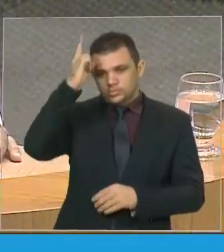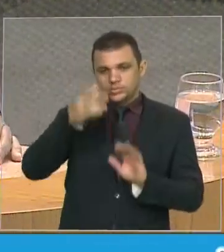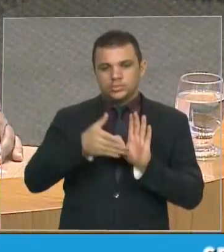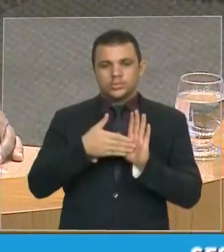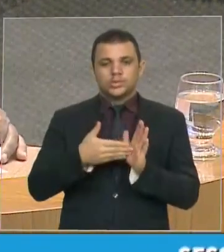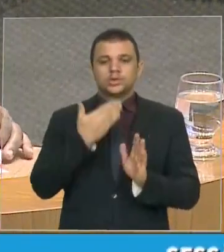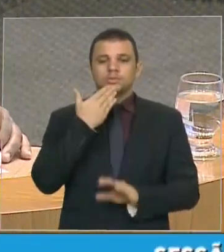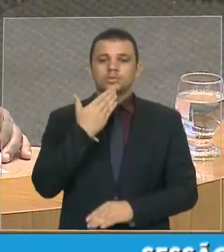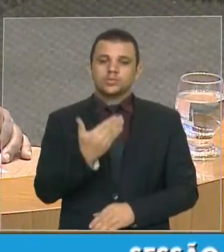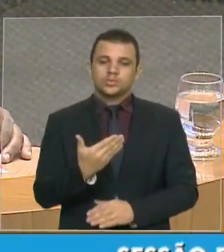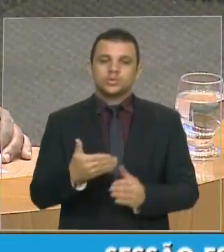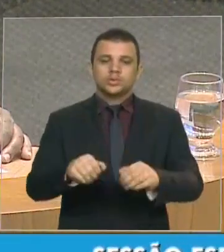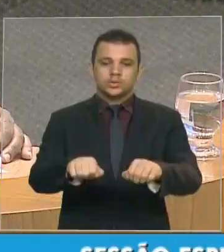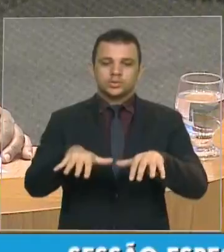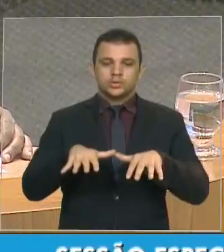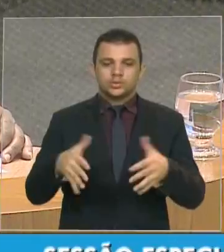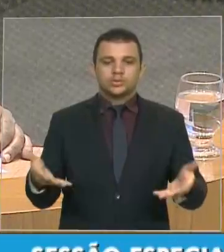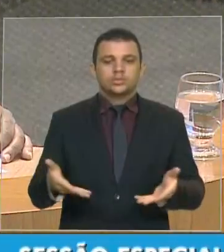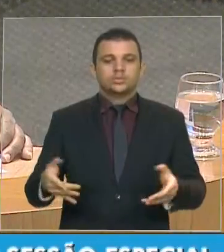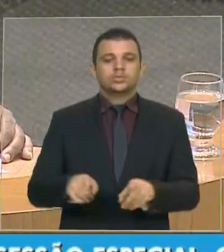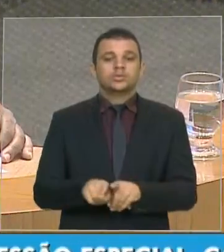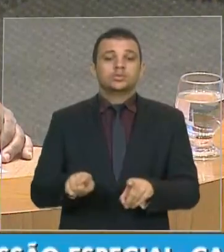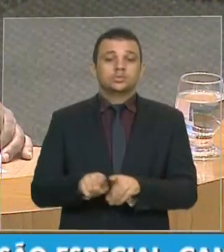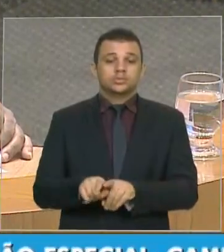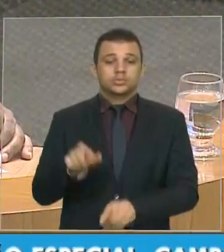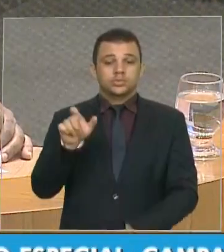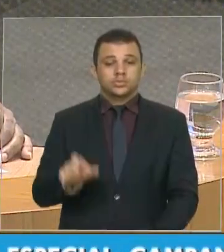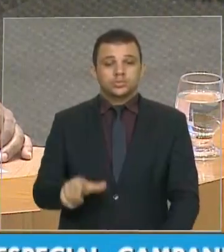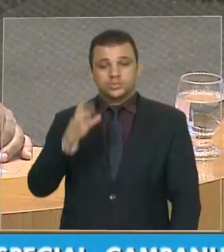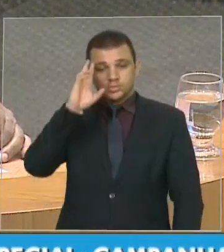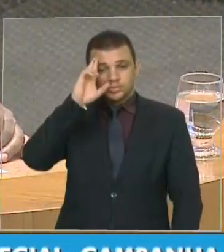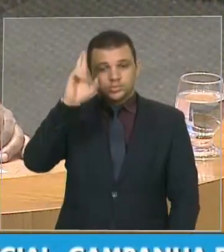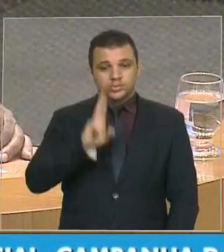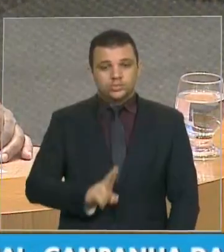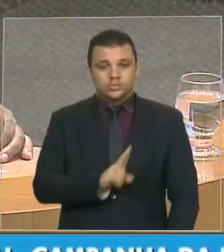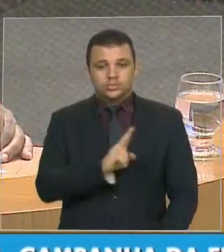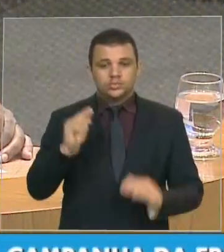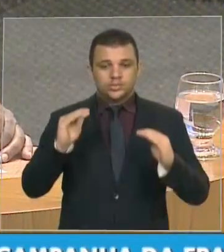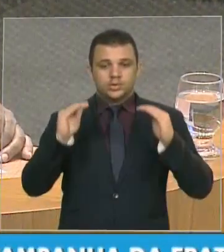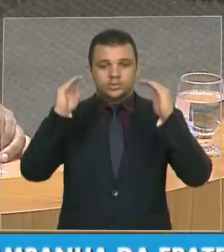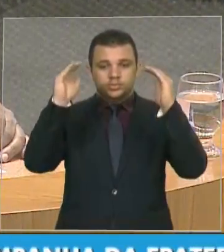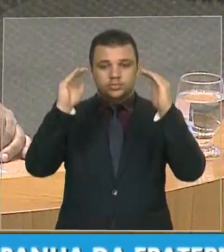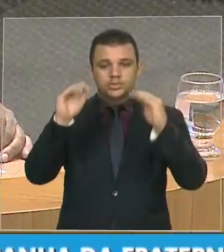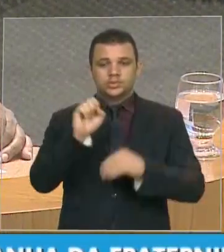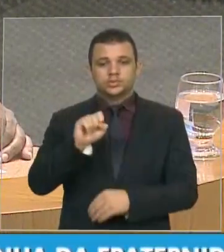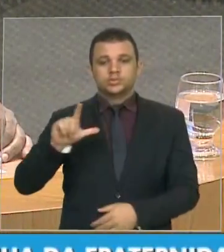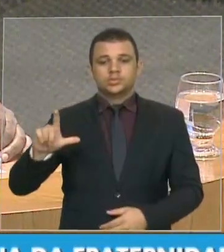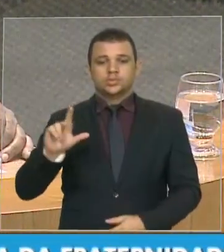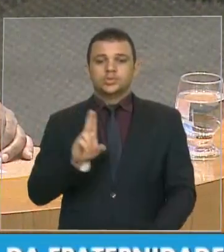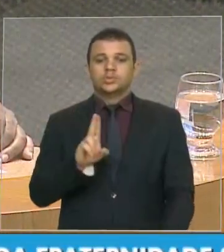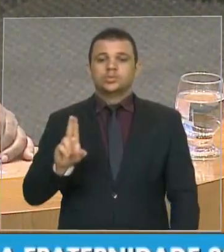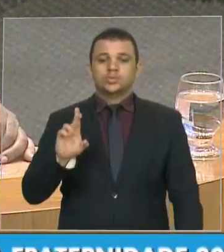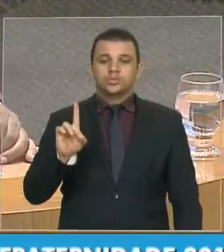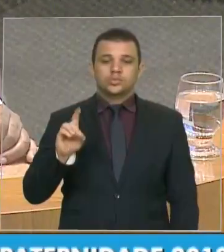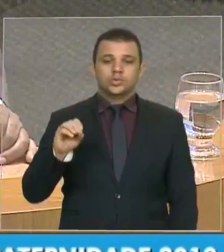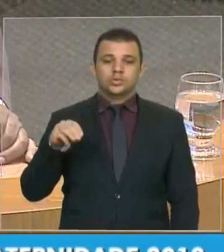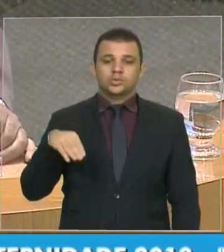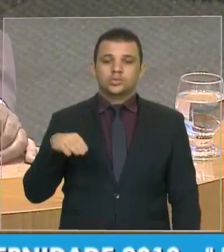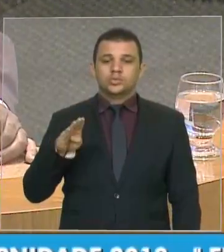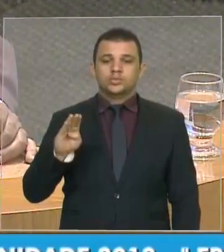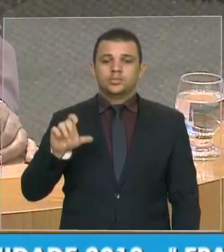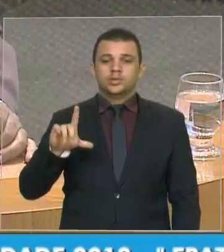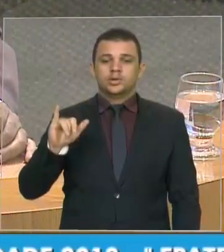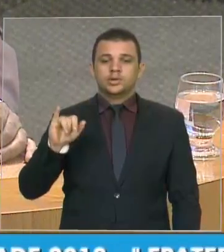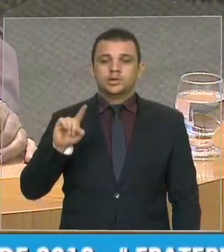solene, e do arcebispo metropolitano de São Luís, Dom José Belisário, eu saúdo a todos da mesa.